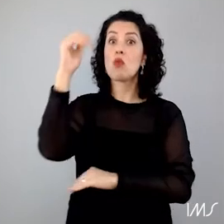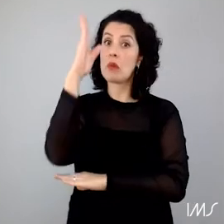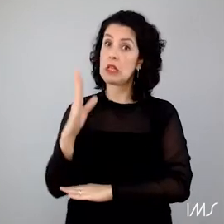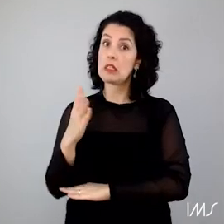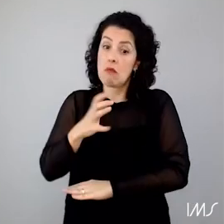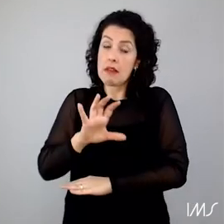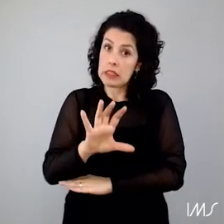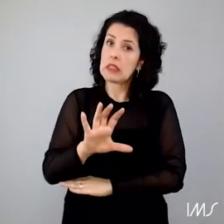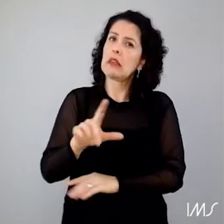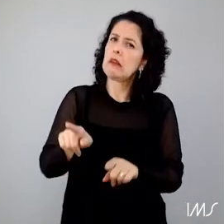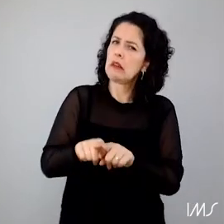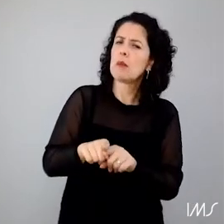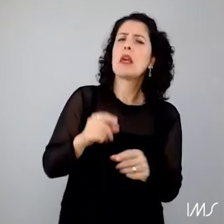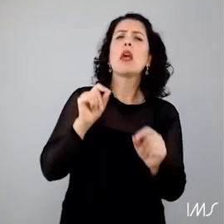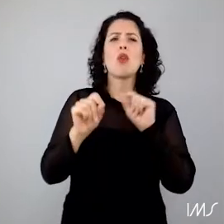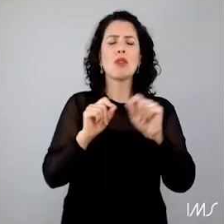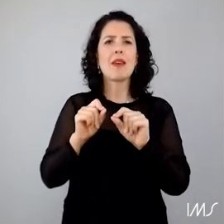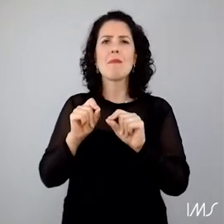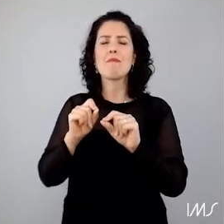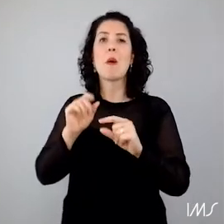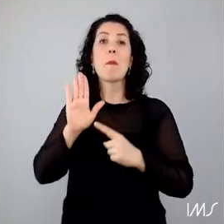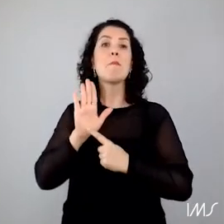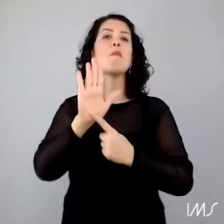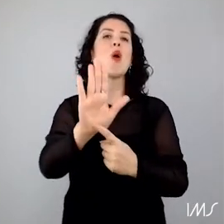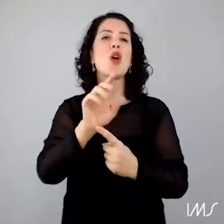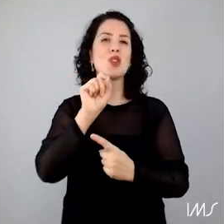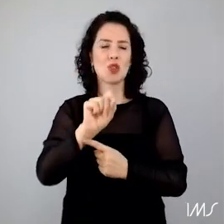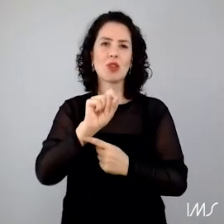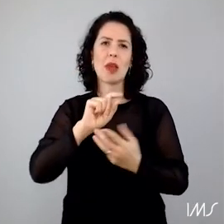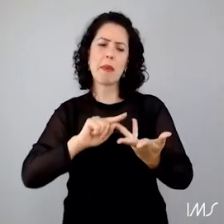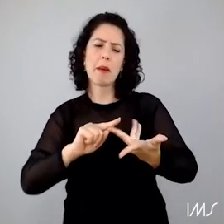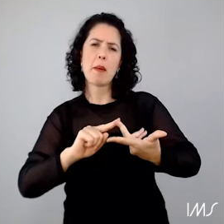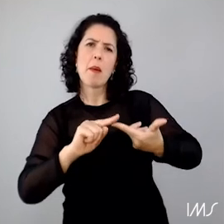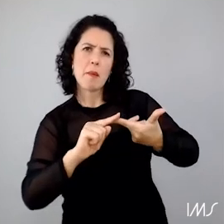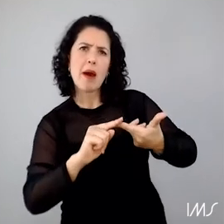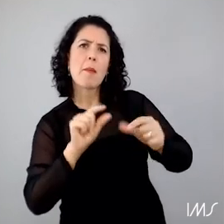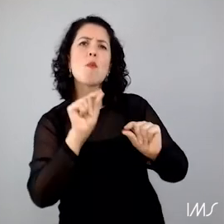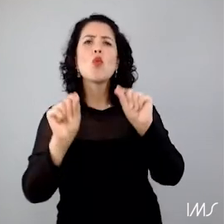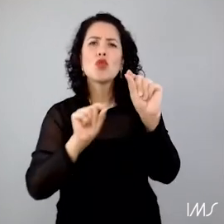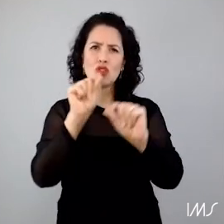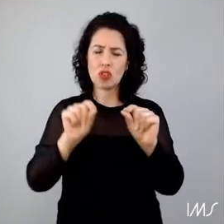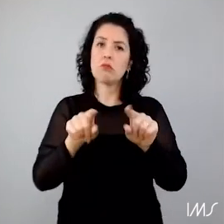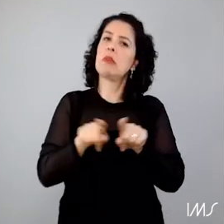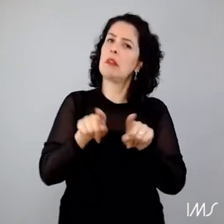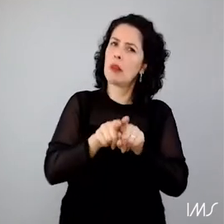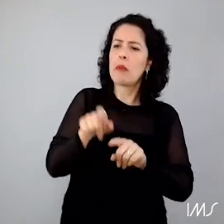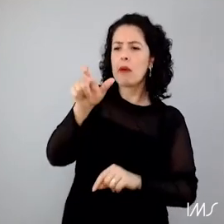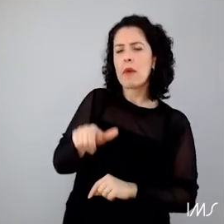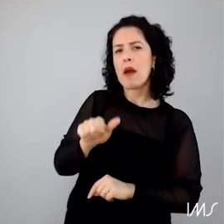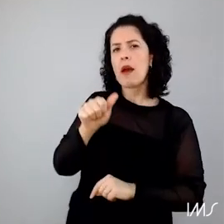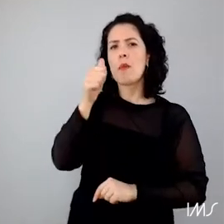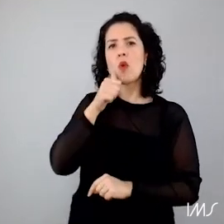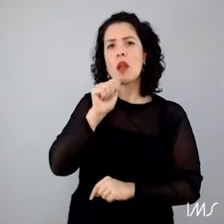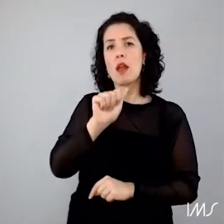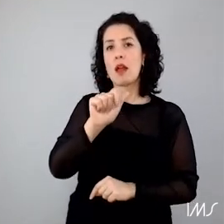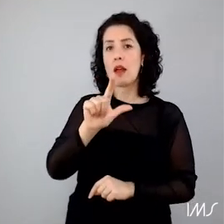né, de atuações, ele é reflexo de inúmeros fatores. A própria Alessandra escreve sobre isso